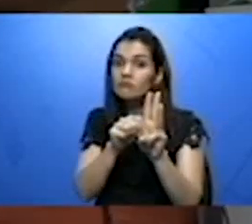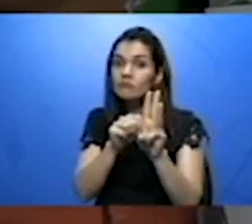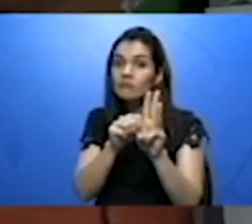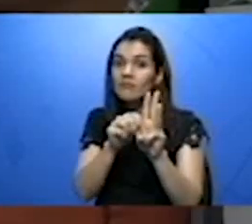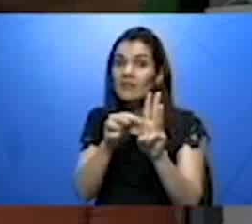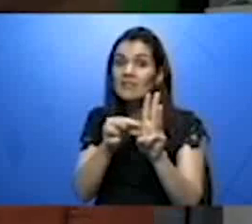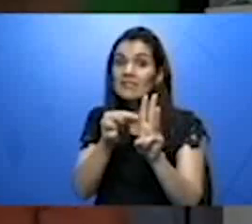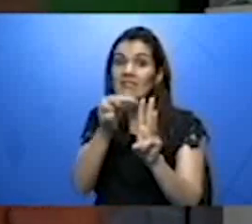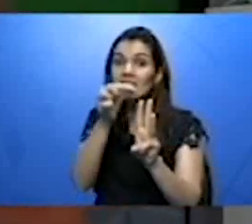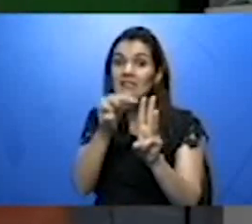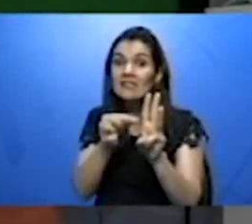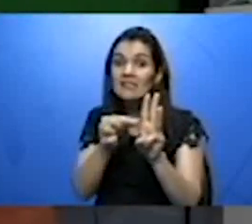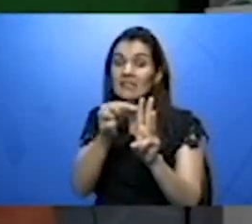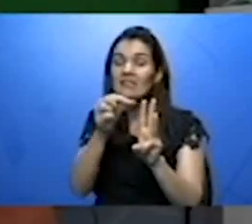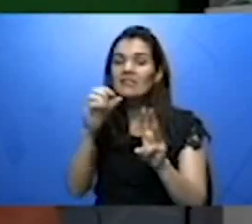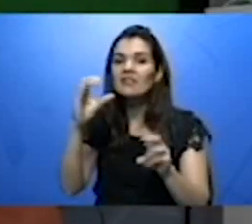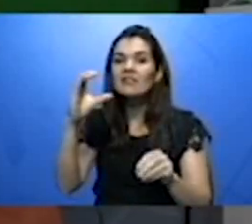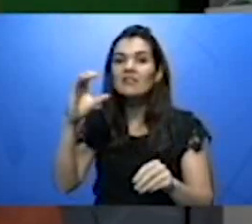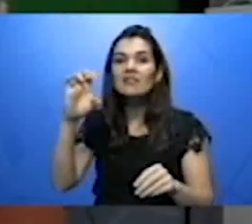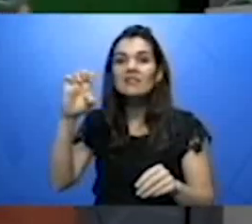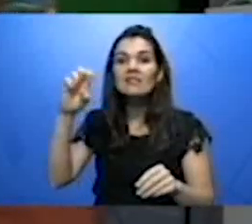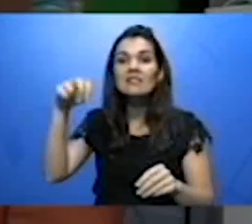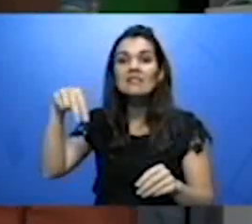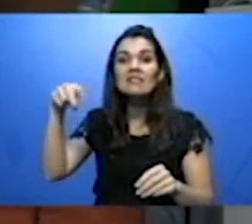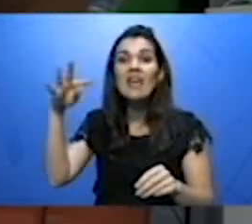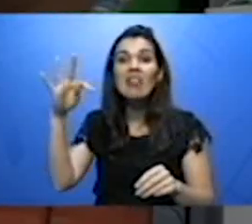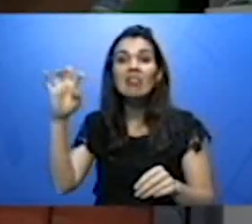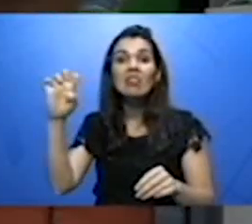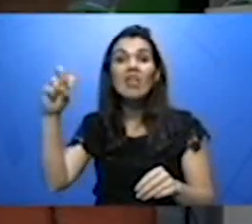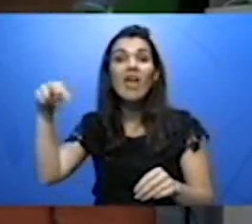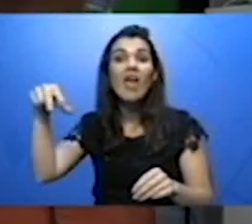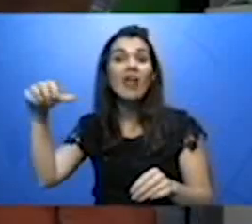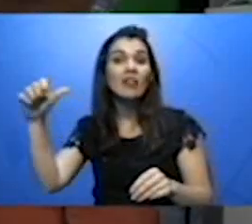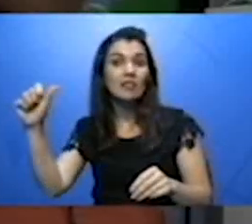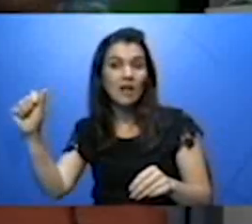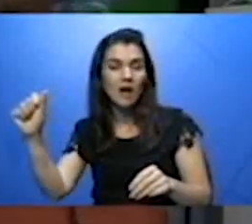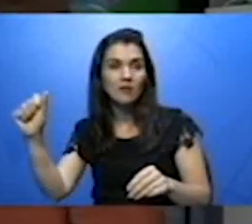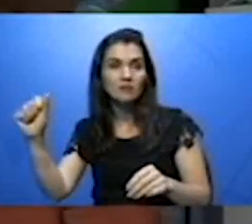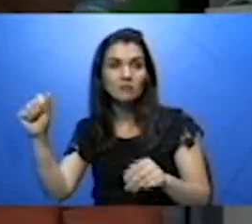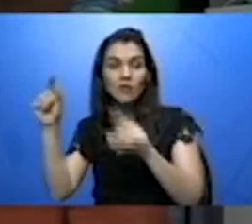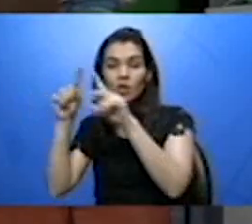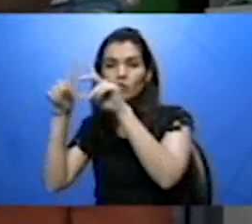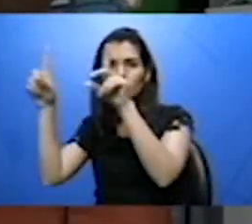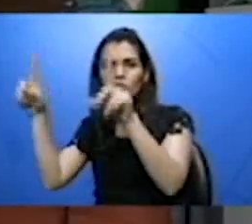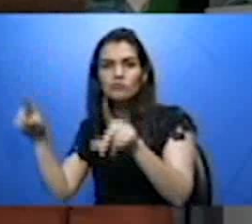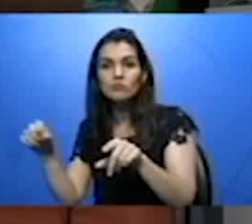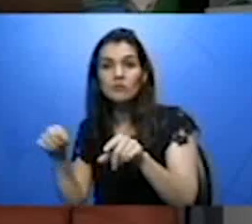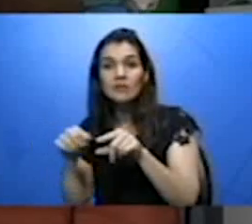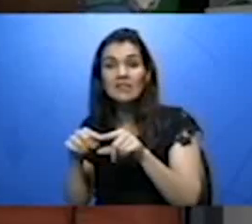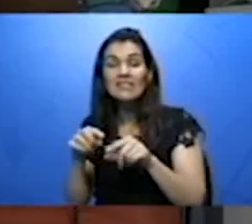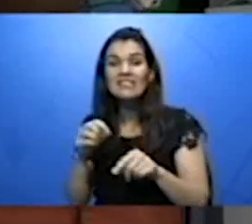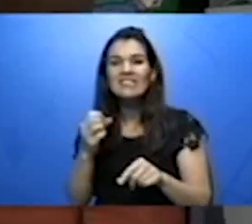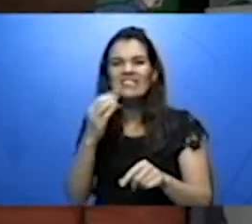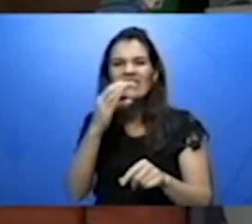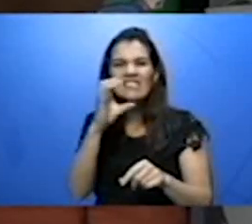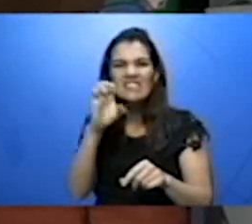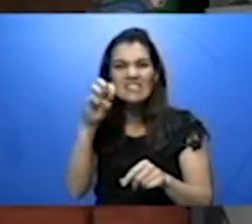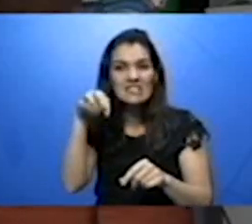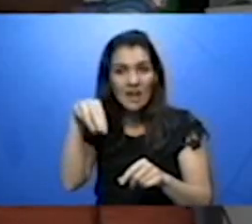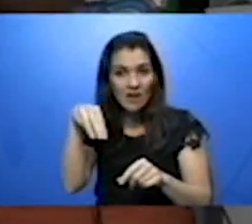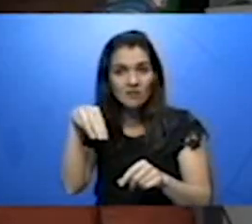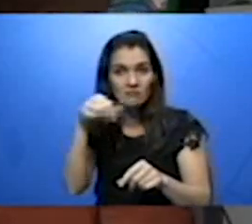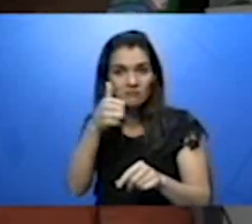tem unidades É Só tenho 100 cubinhos nessa placa da centena e aqui não